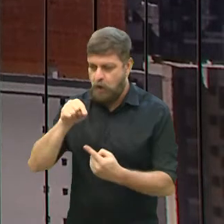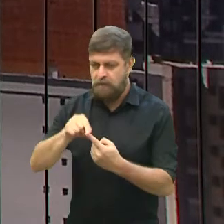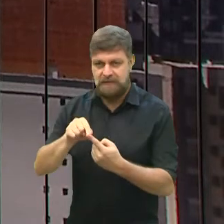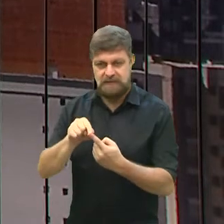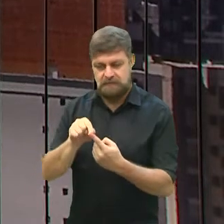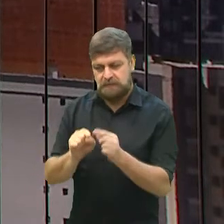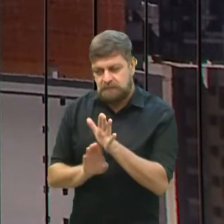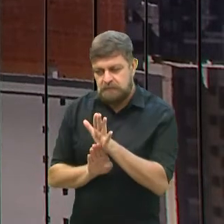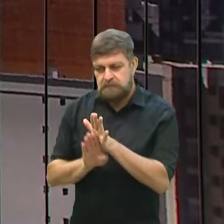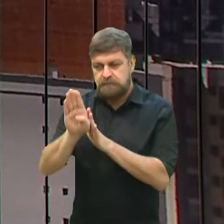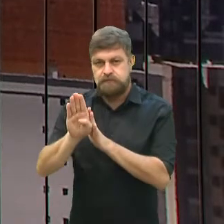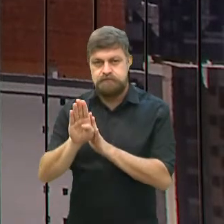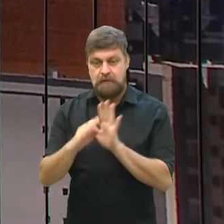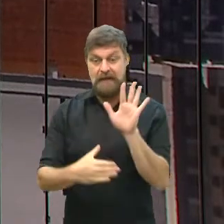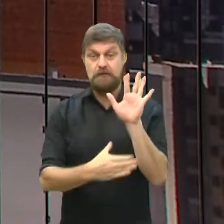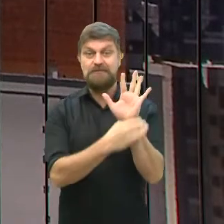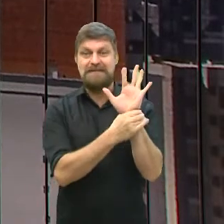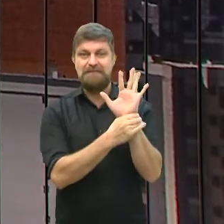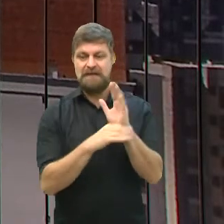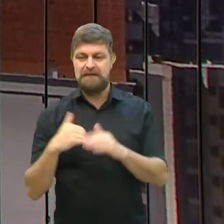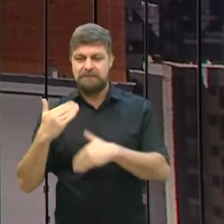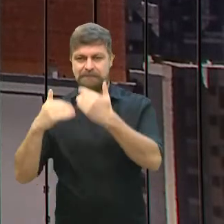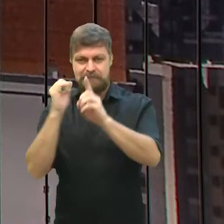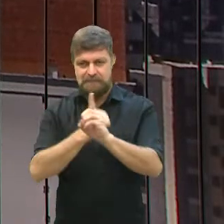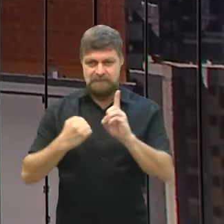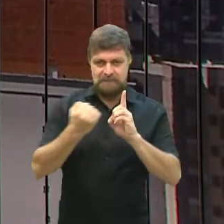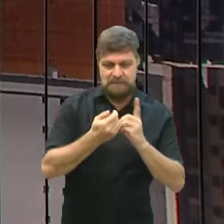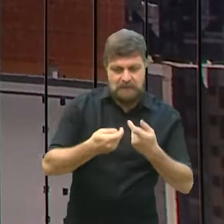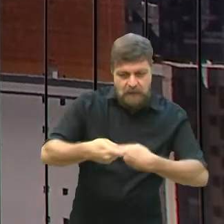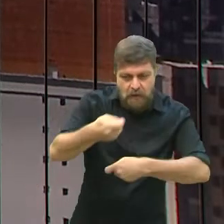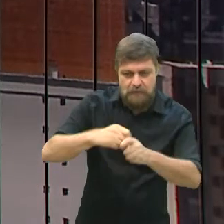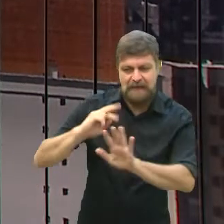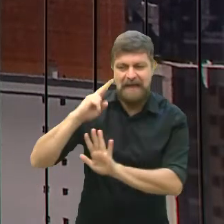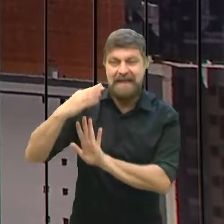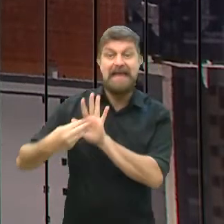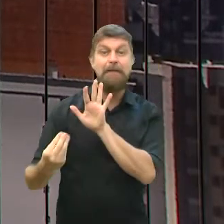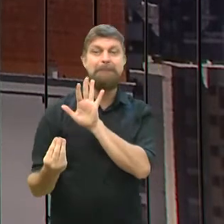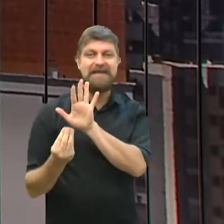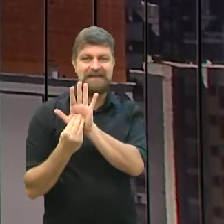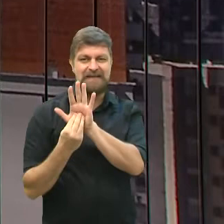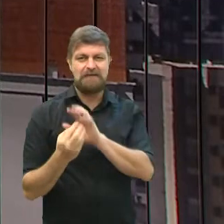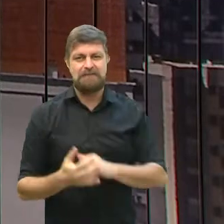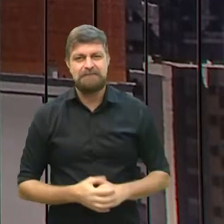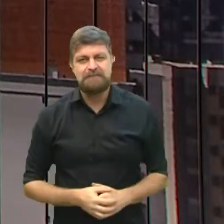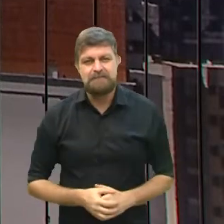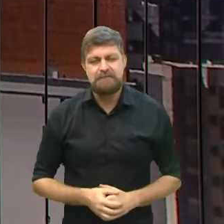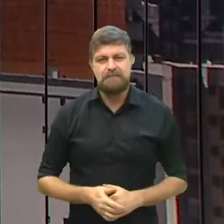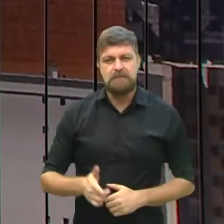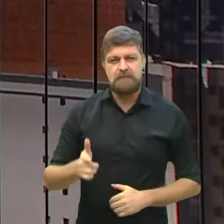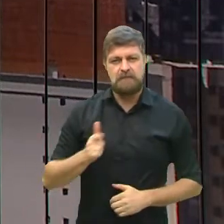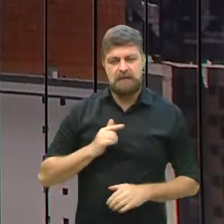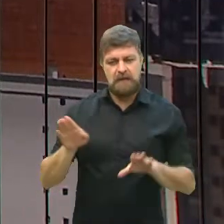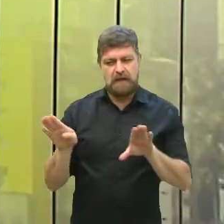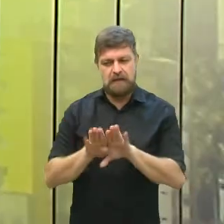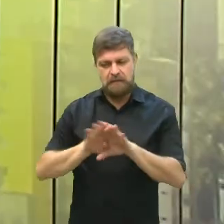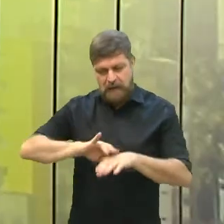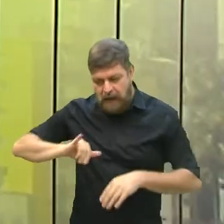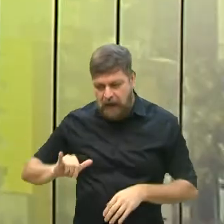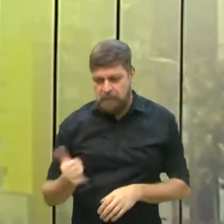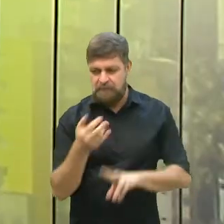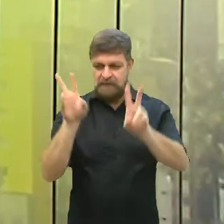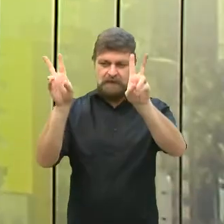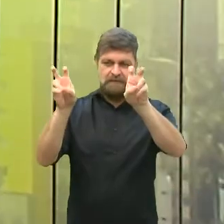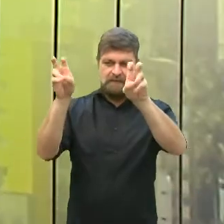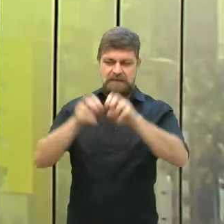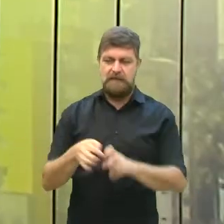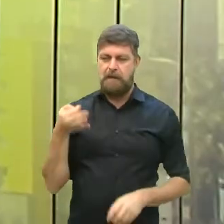nossos índices de sustentabilidade social, econômica e ambiental. E aí, tomando uma carona, Rogério, nessa questão que o